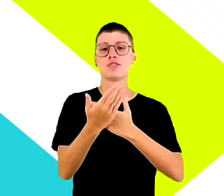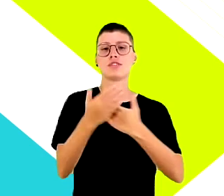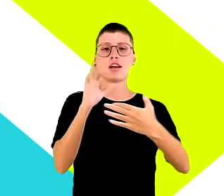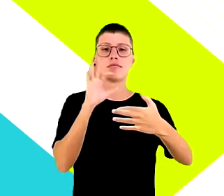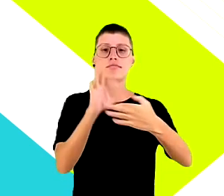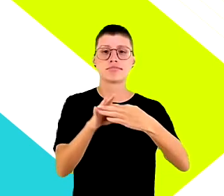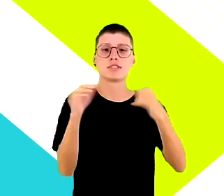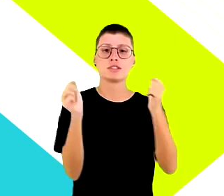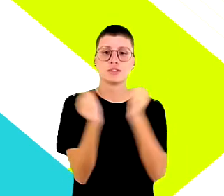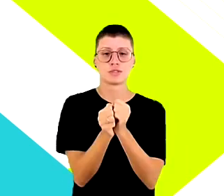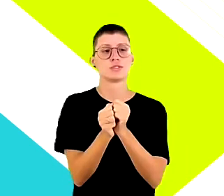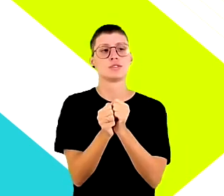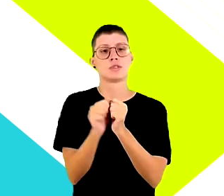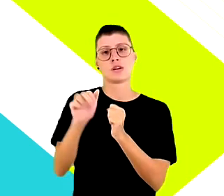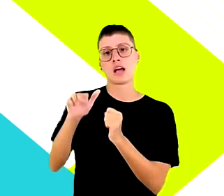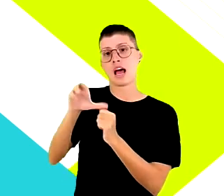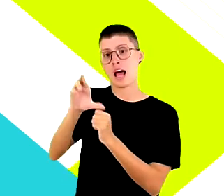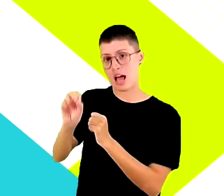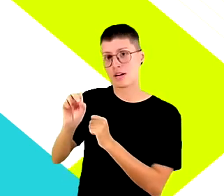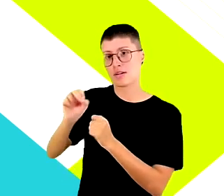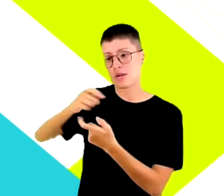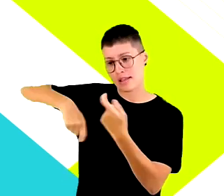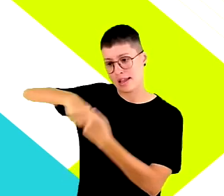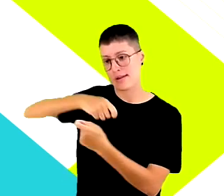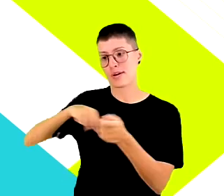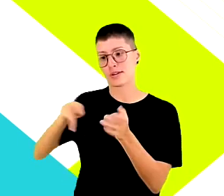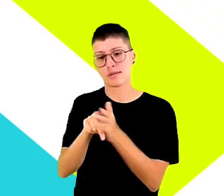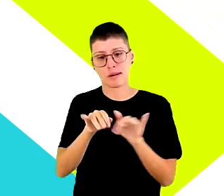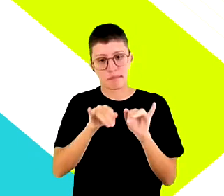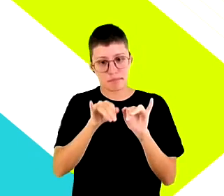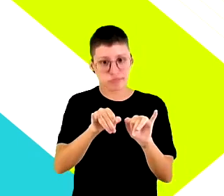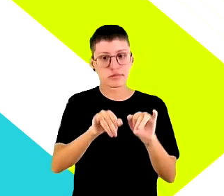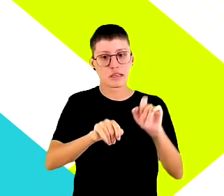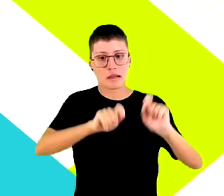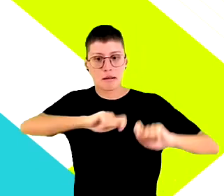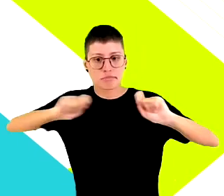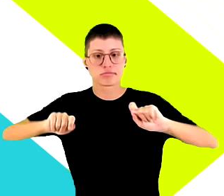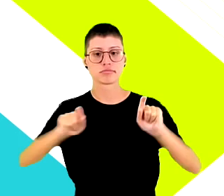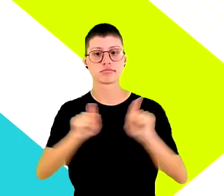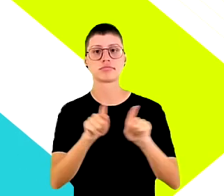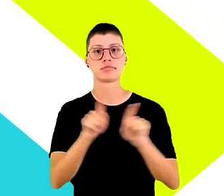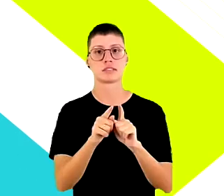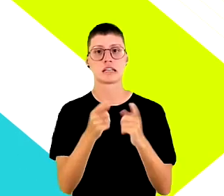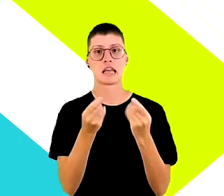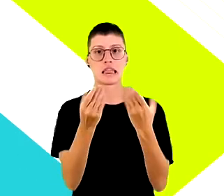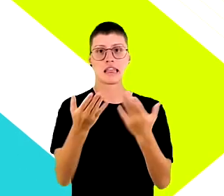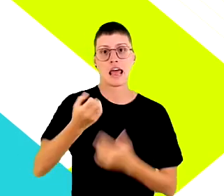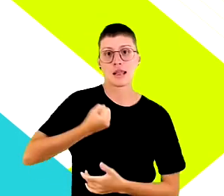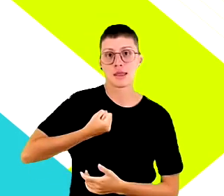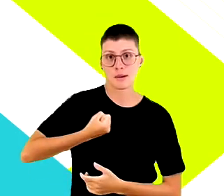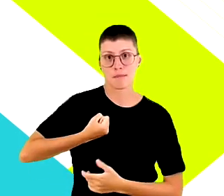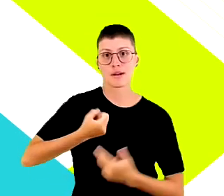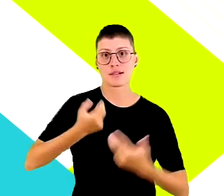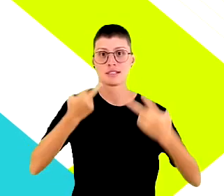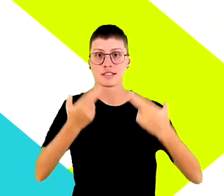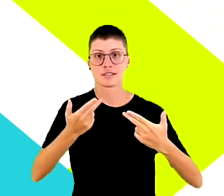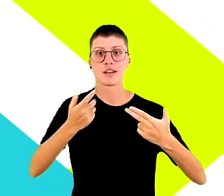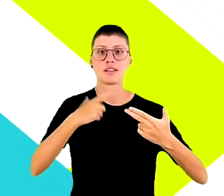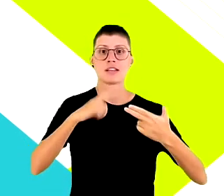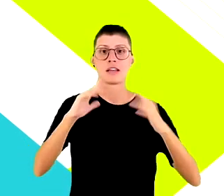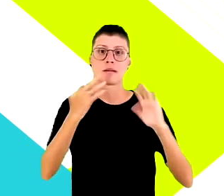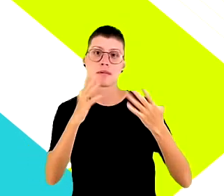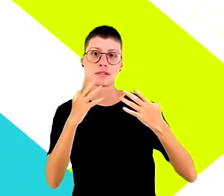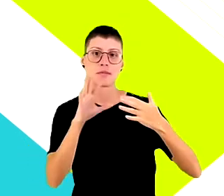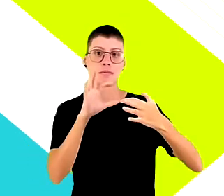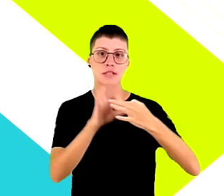mercados, o agro e o mercado de capitais. Trazendo um pouco de números da empresa, a Thrive tem aproximadamente